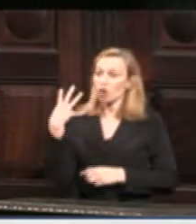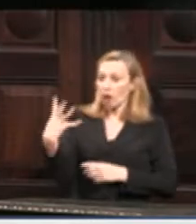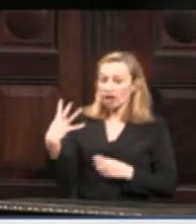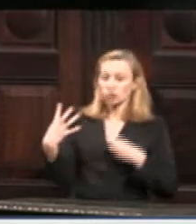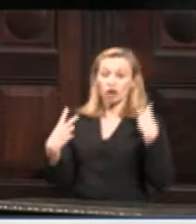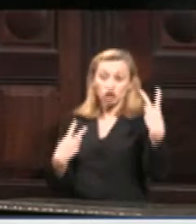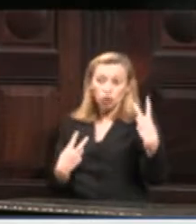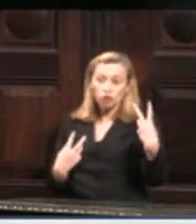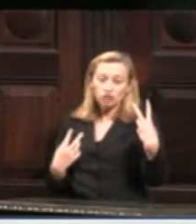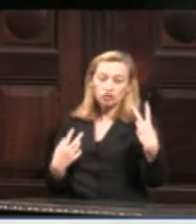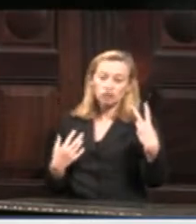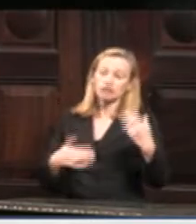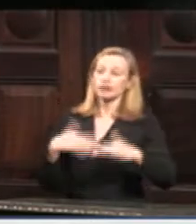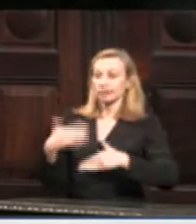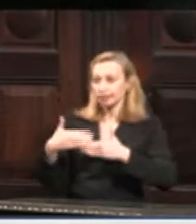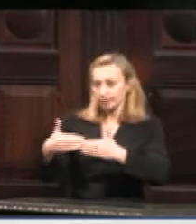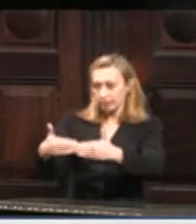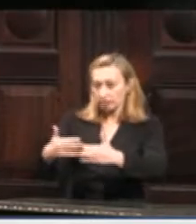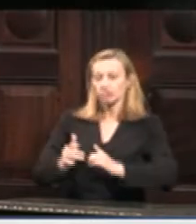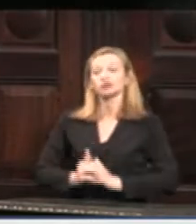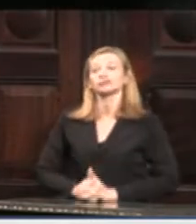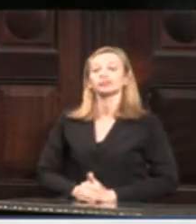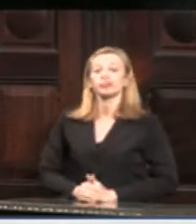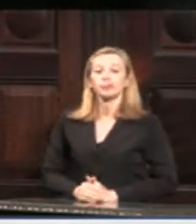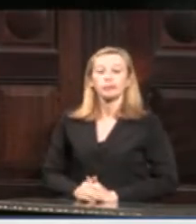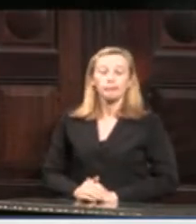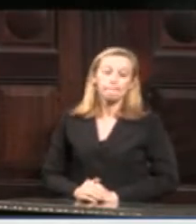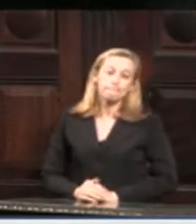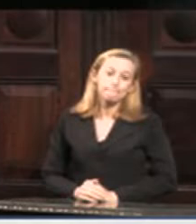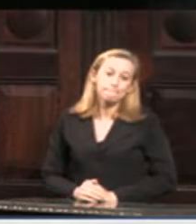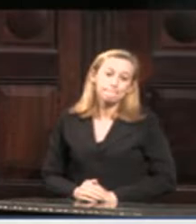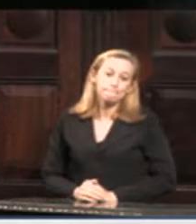4 e assim sucessivamente. Então é